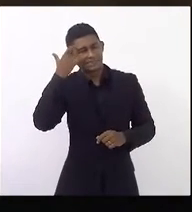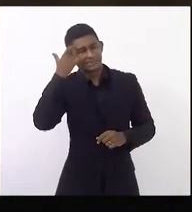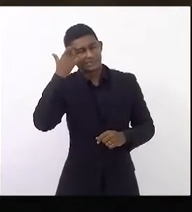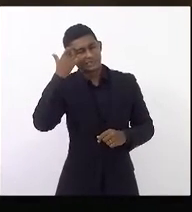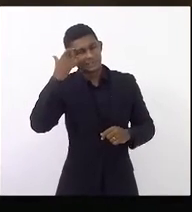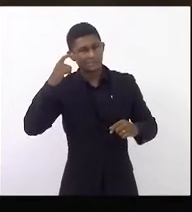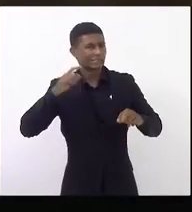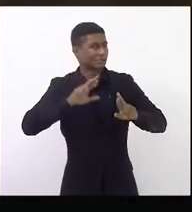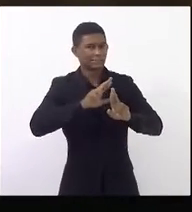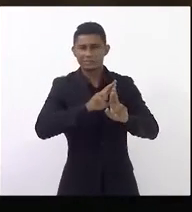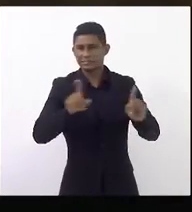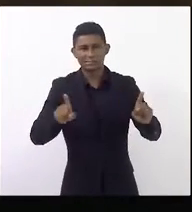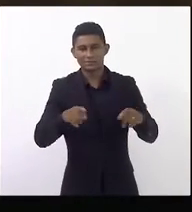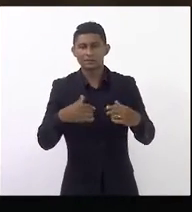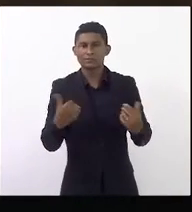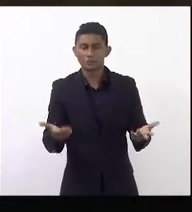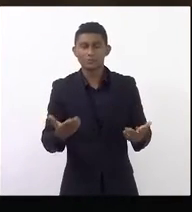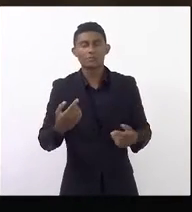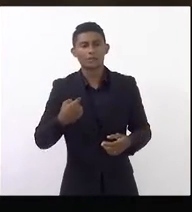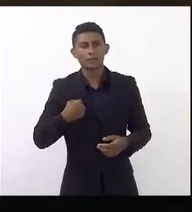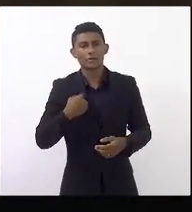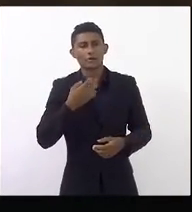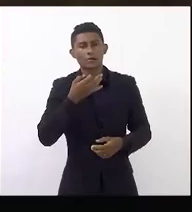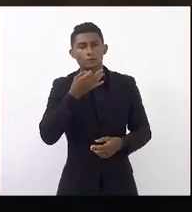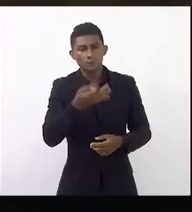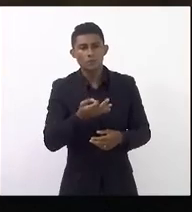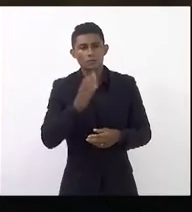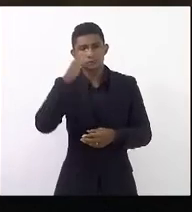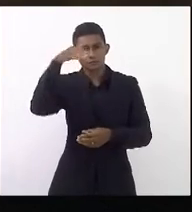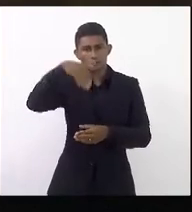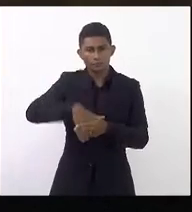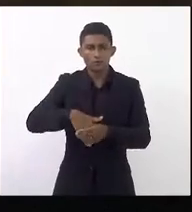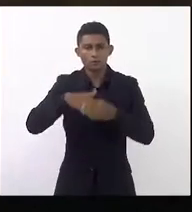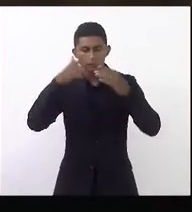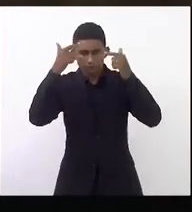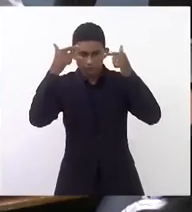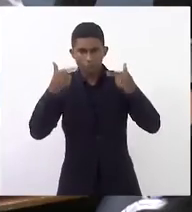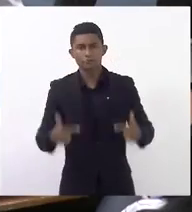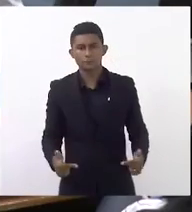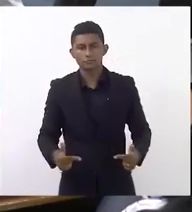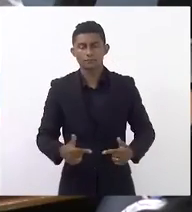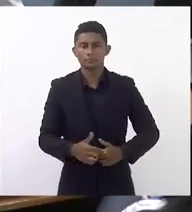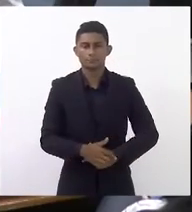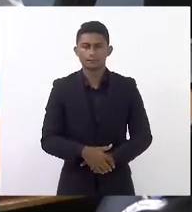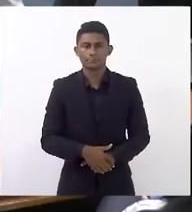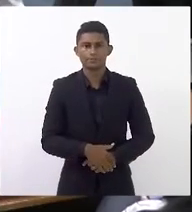duas questões, estou votando pela abstenção.